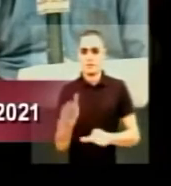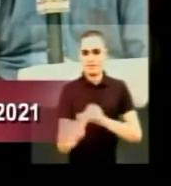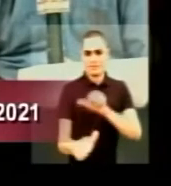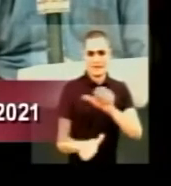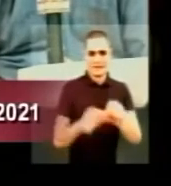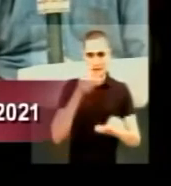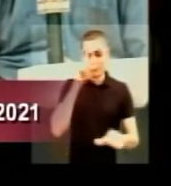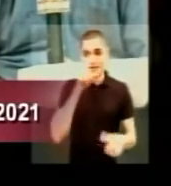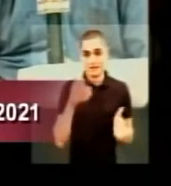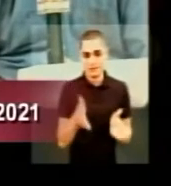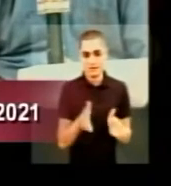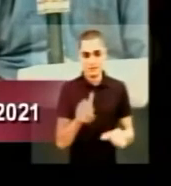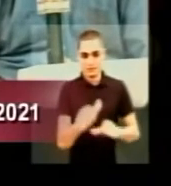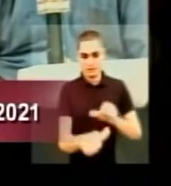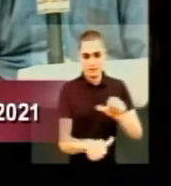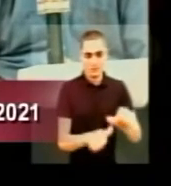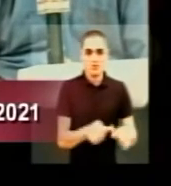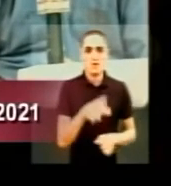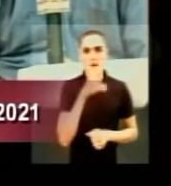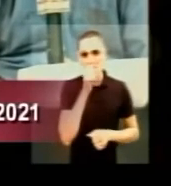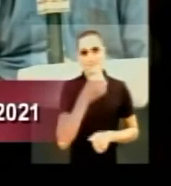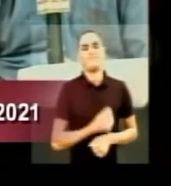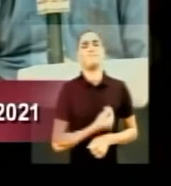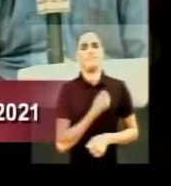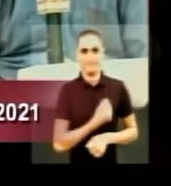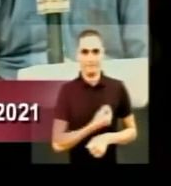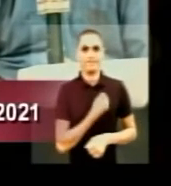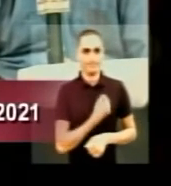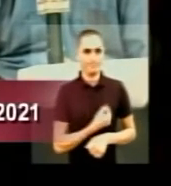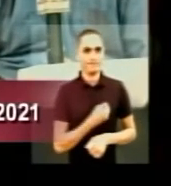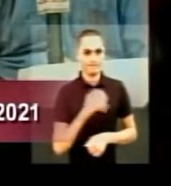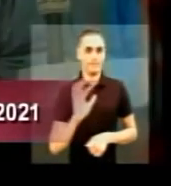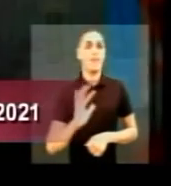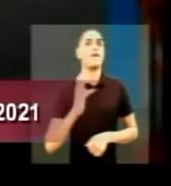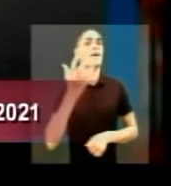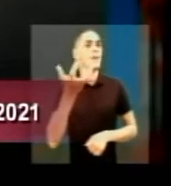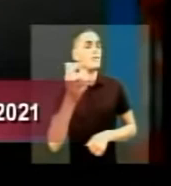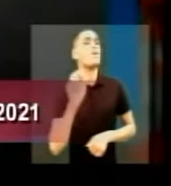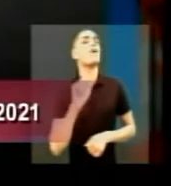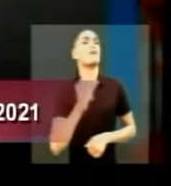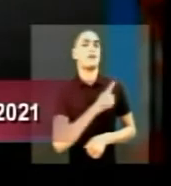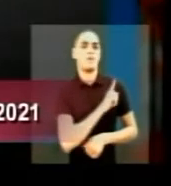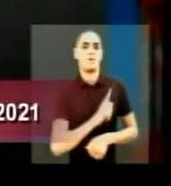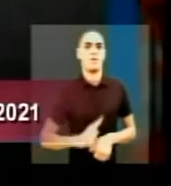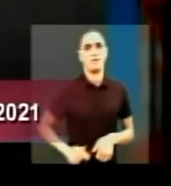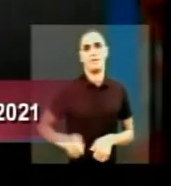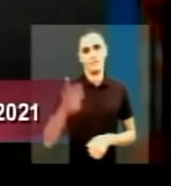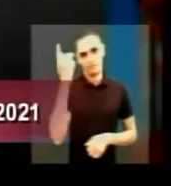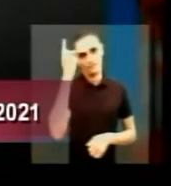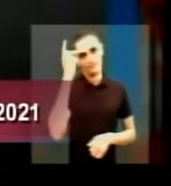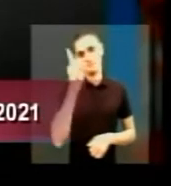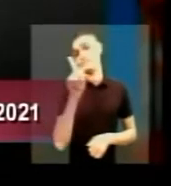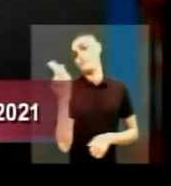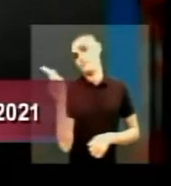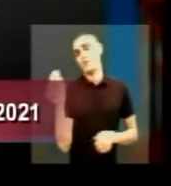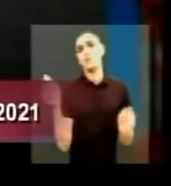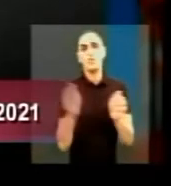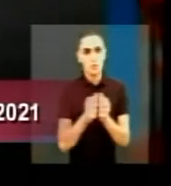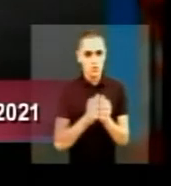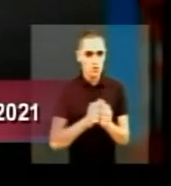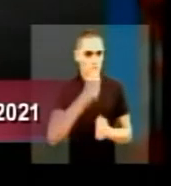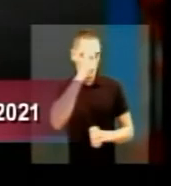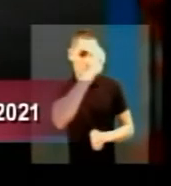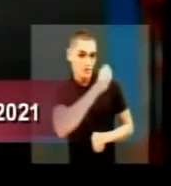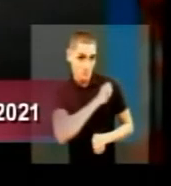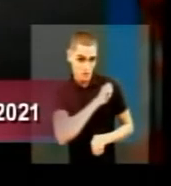laranja, tá certo? Isso é uma decisão do governo de São Paulo. Junto com Rio Preto